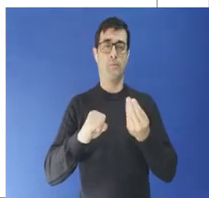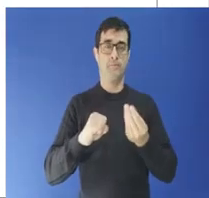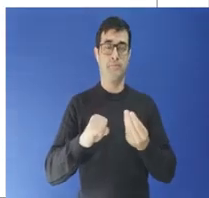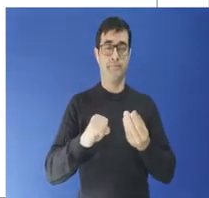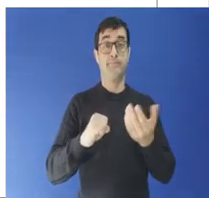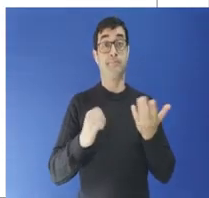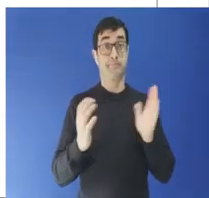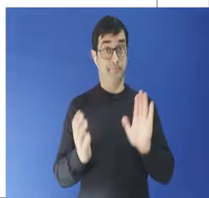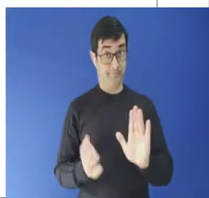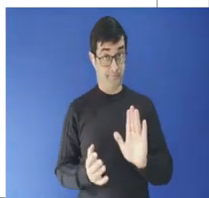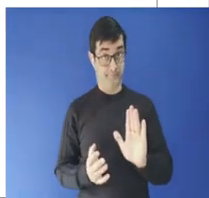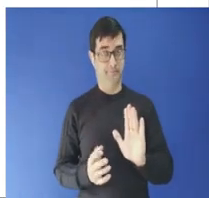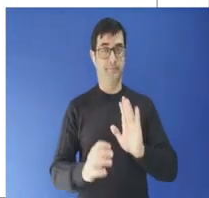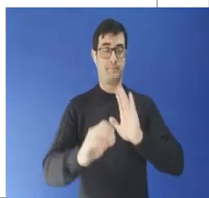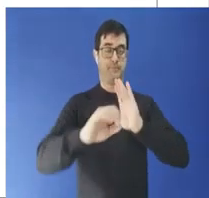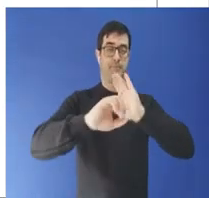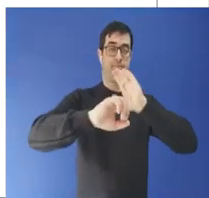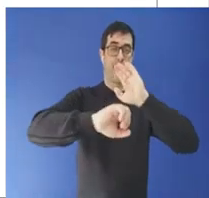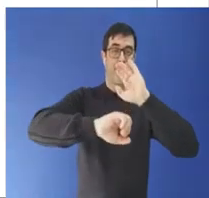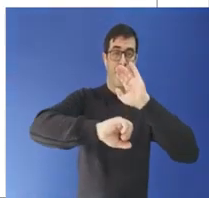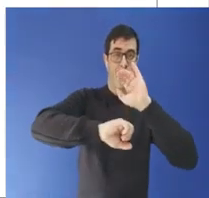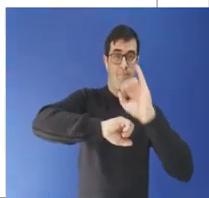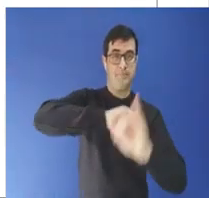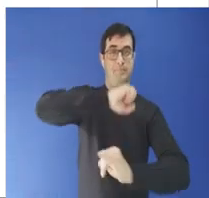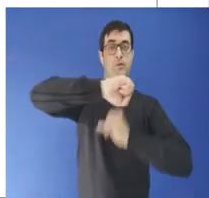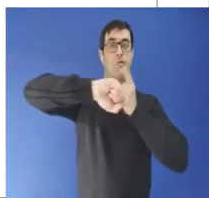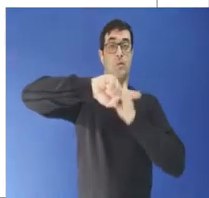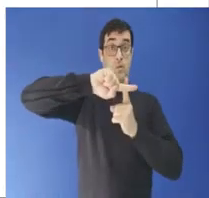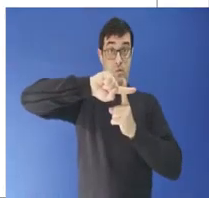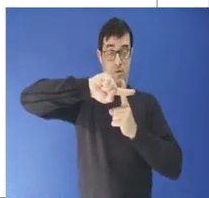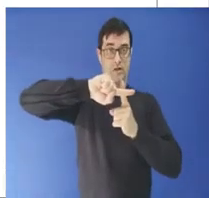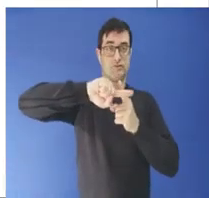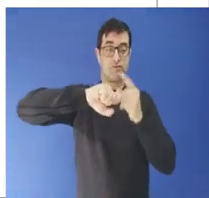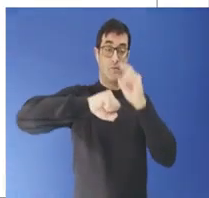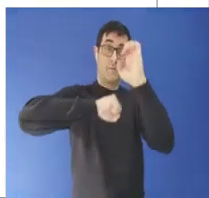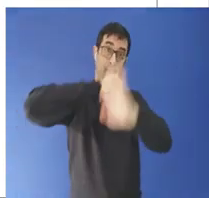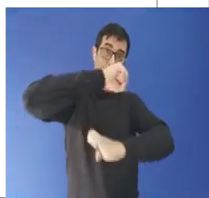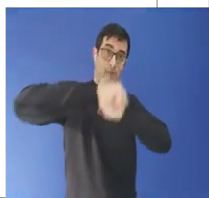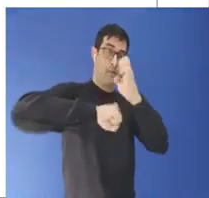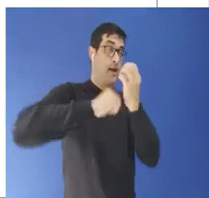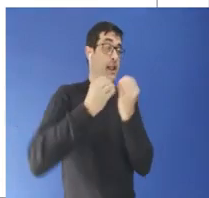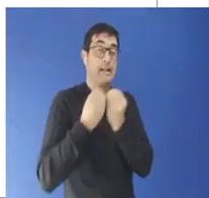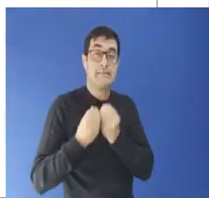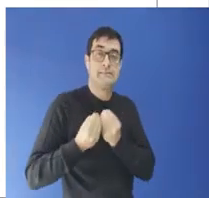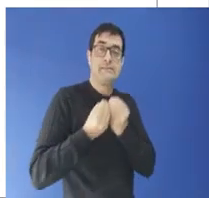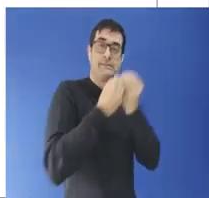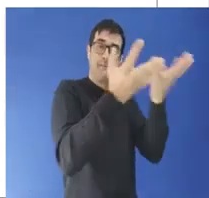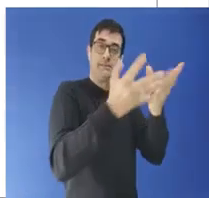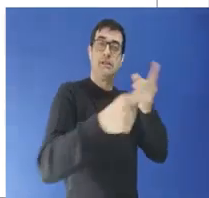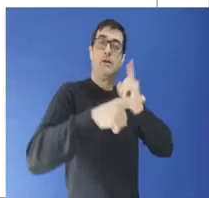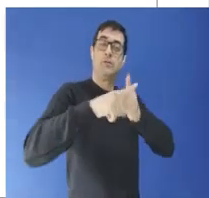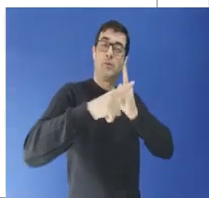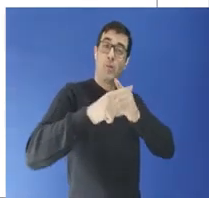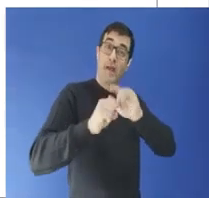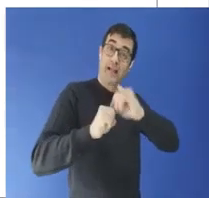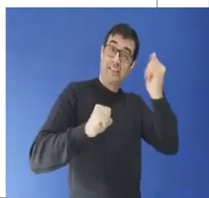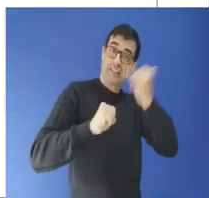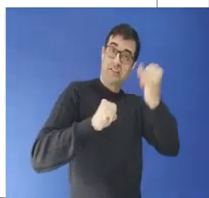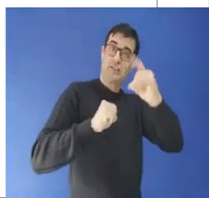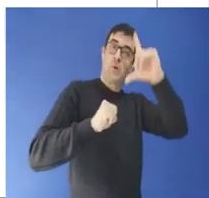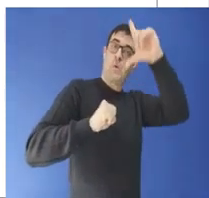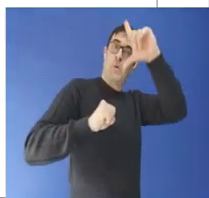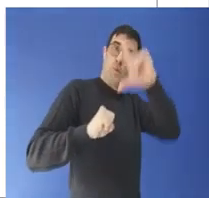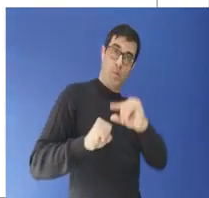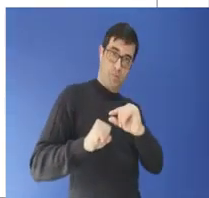eles vão tender a doar os seus elétrons, e isso se deve à baixa energia de ionização,